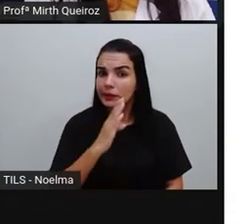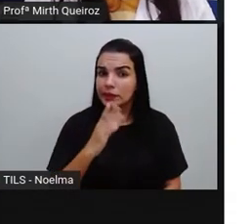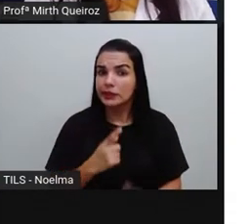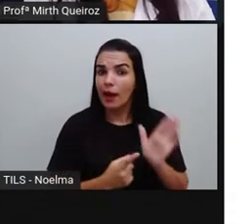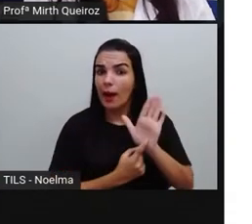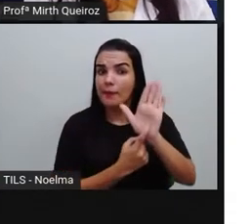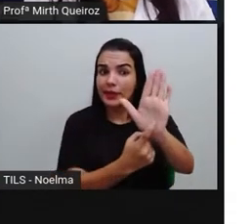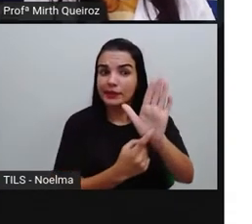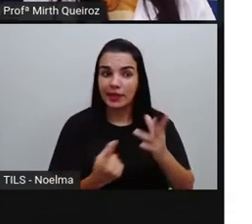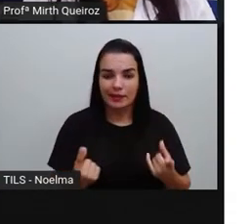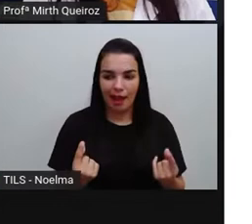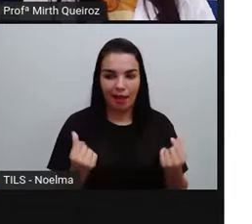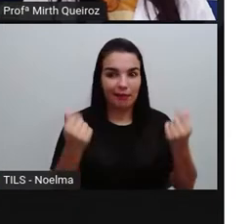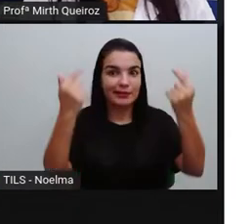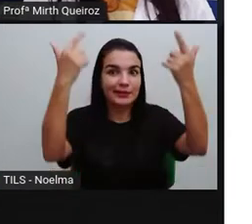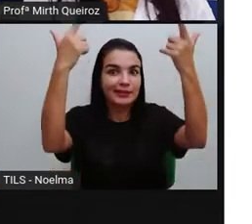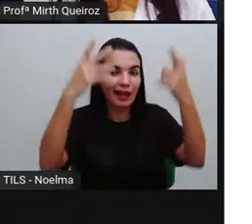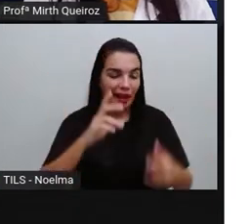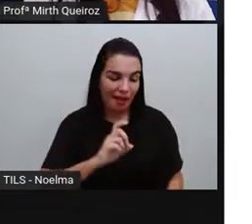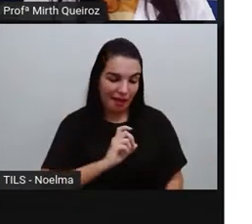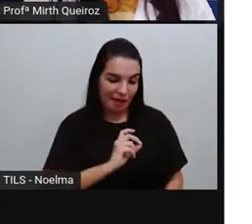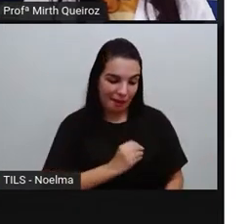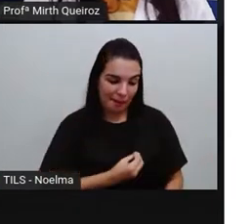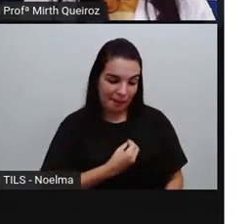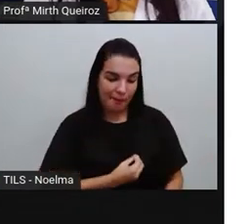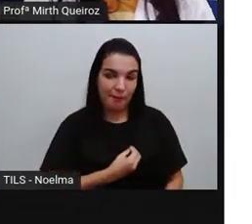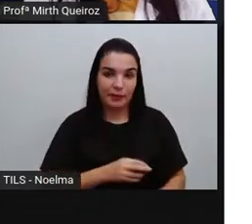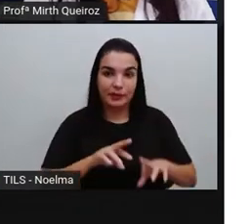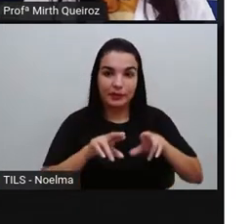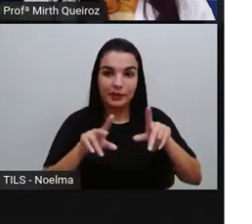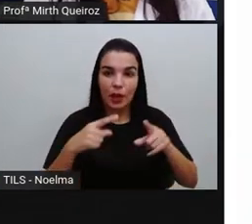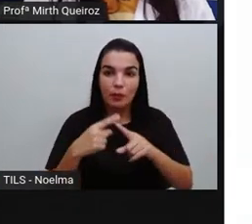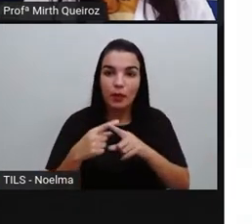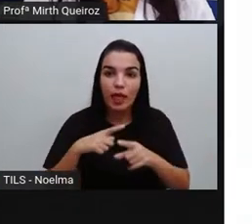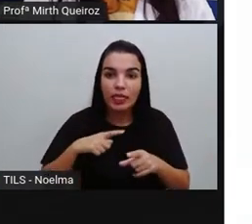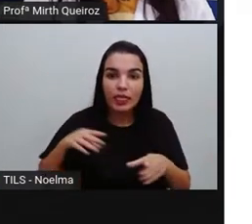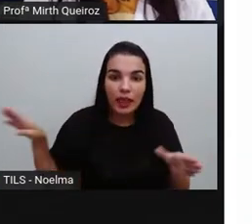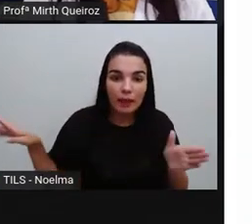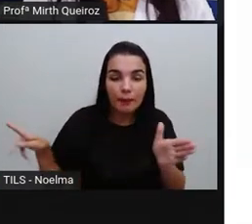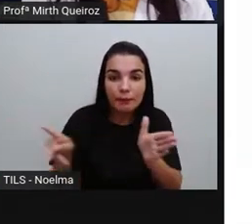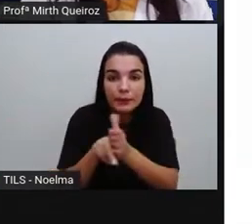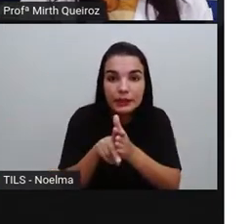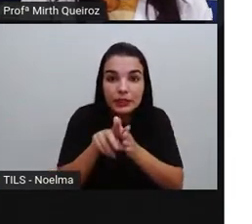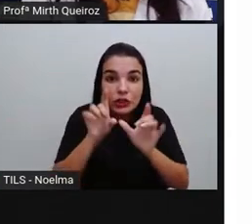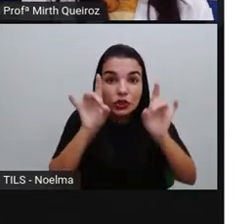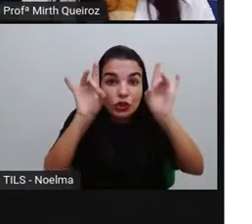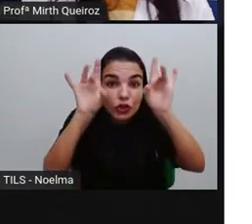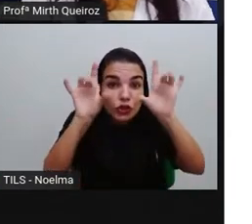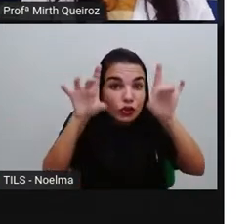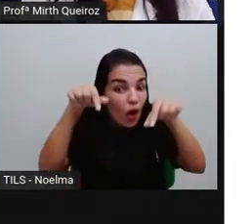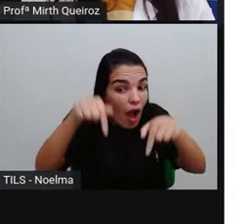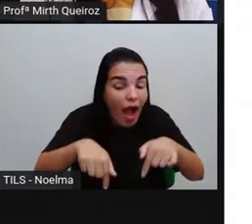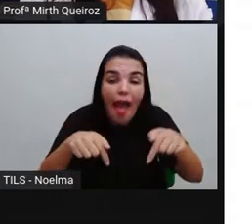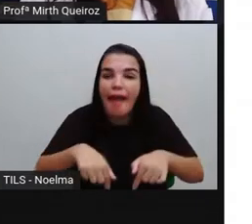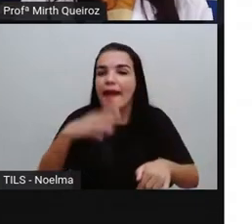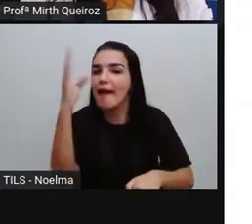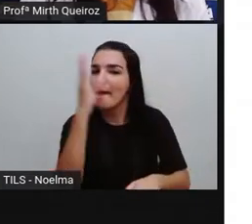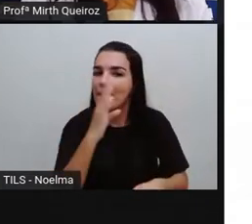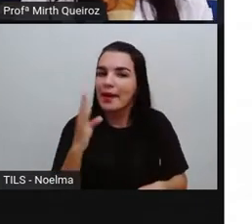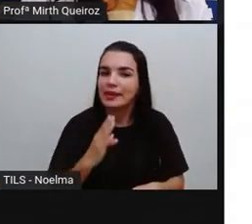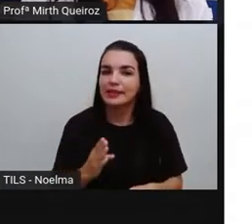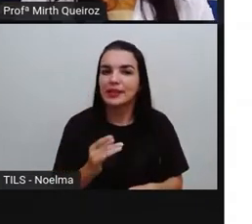rica biodiversidade, pois ele abriga espécies exclusivas, isso é, que só existem aqui. Nós